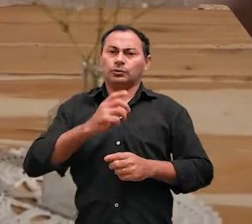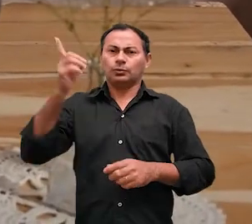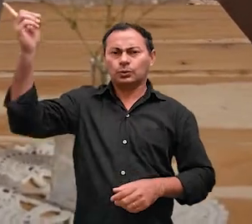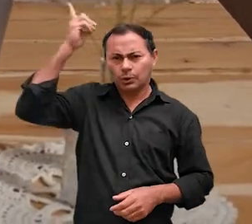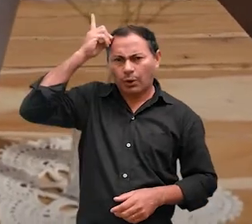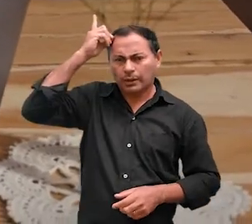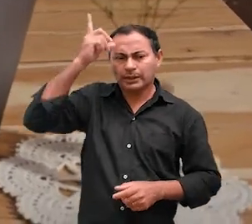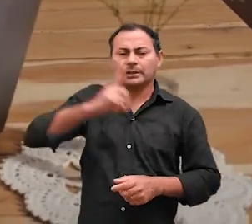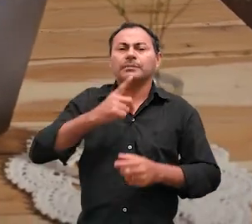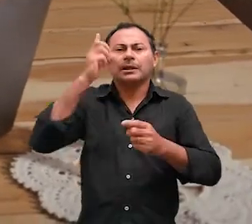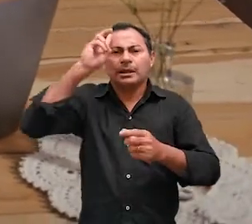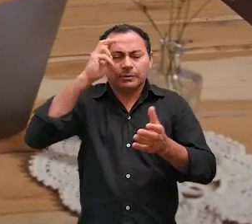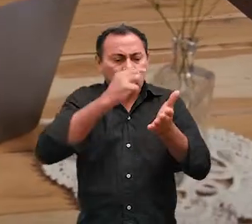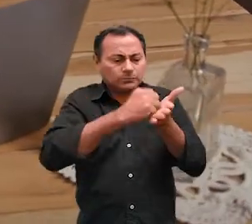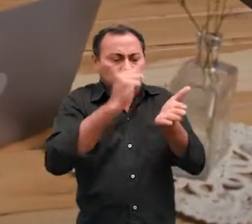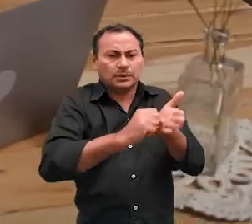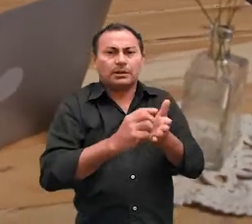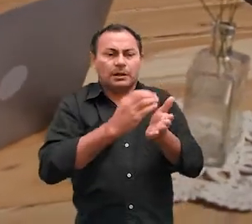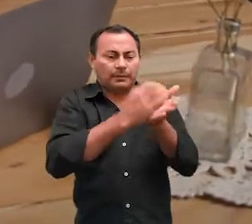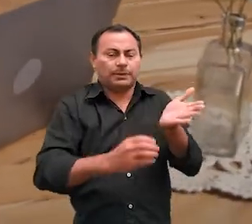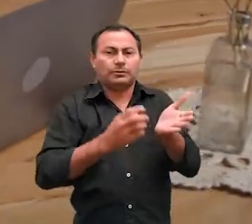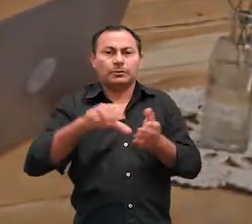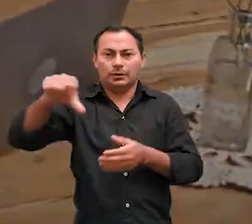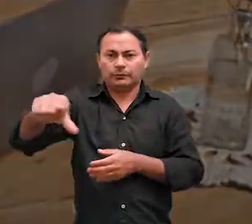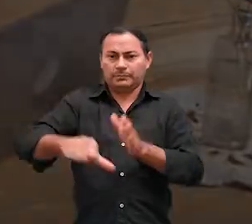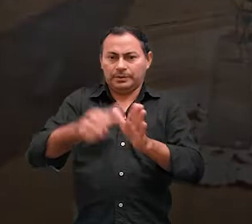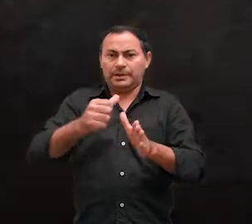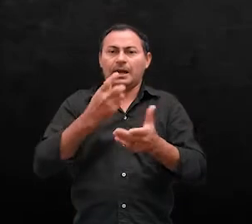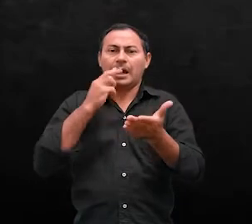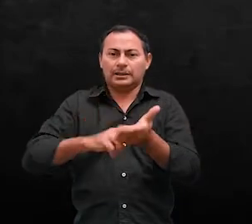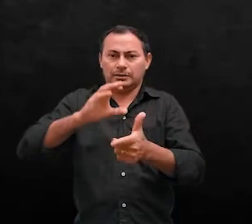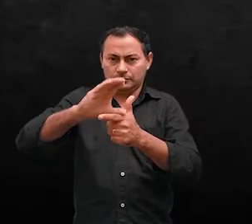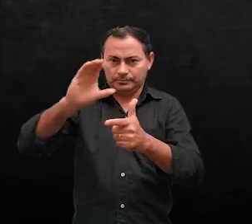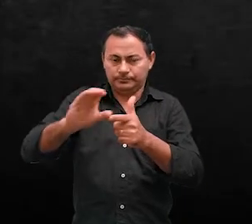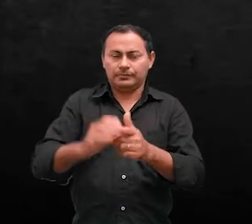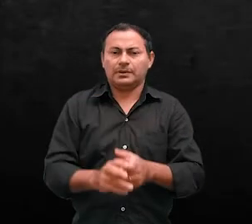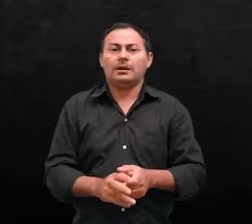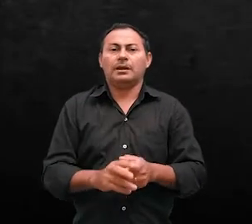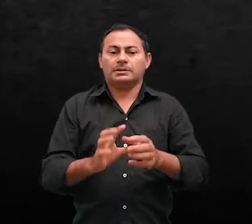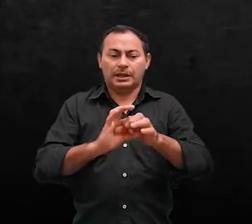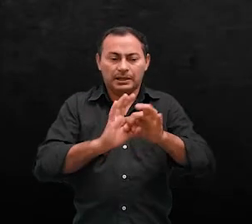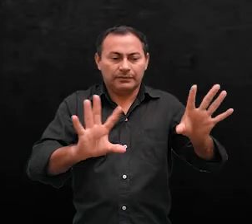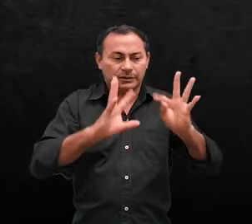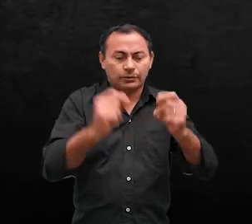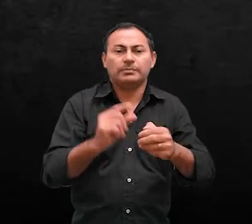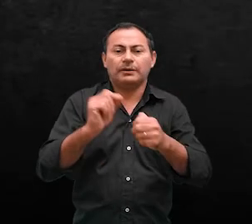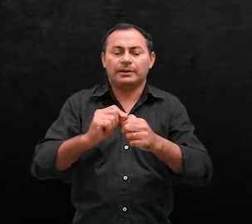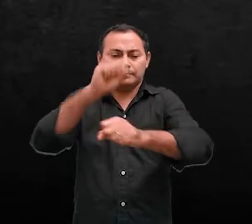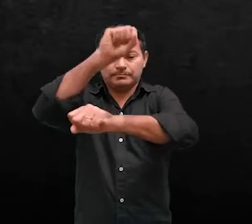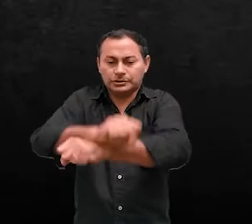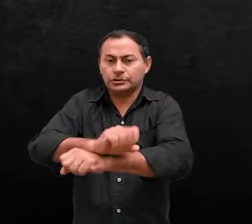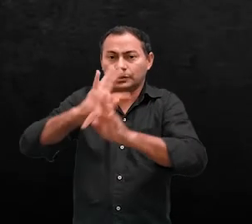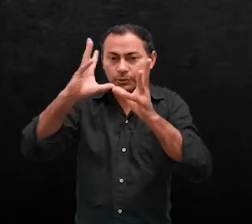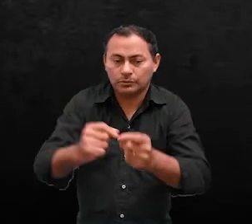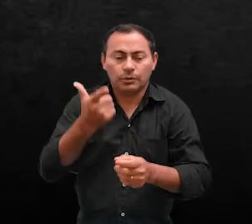isso você se lembra o que ele escreveu no capítulo 9 de primeira Coríntios porque embora seja livre de todos fiz-me